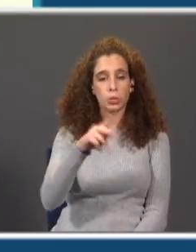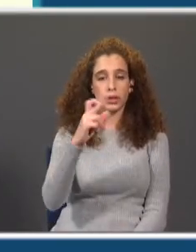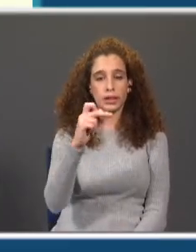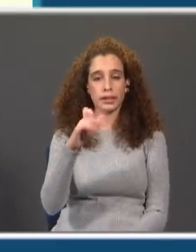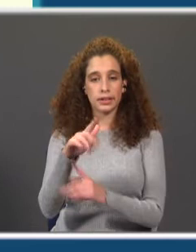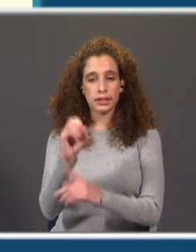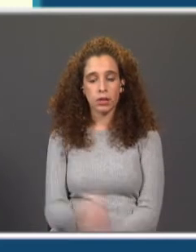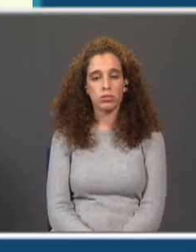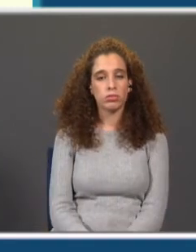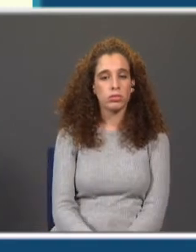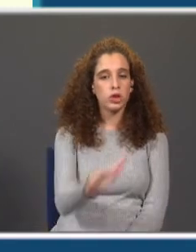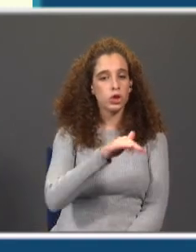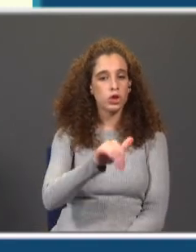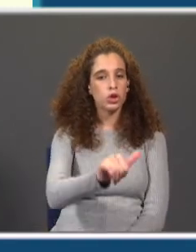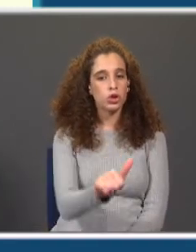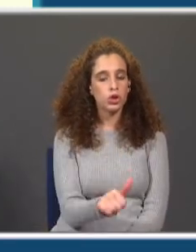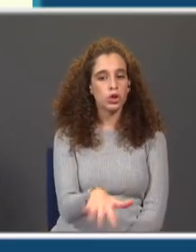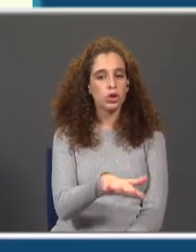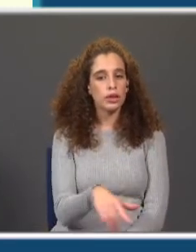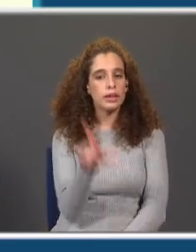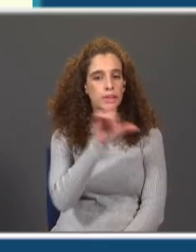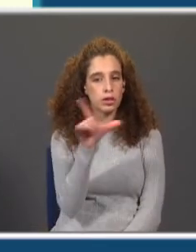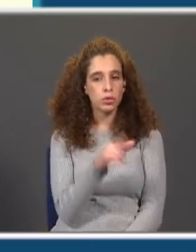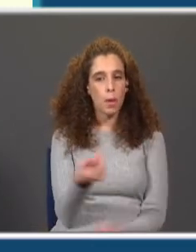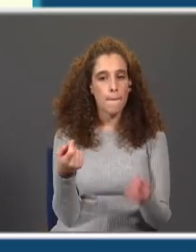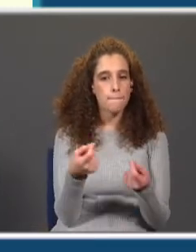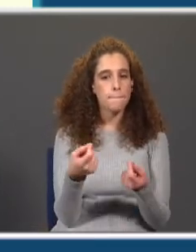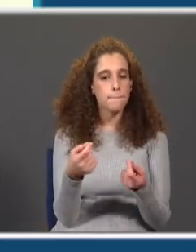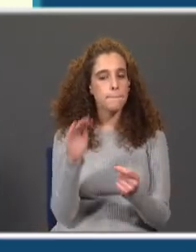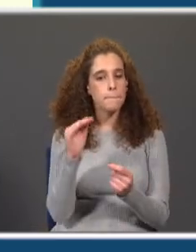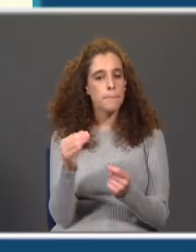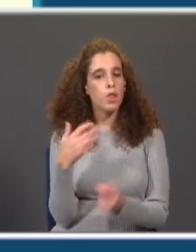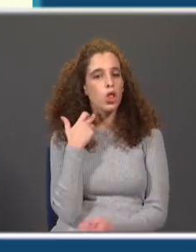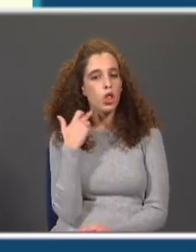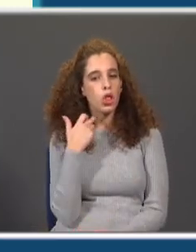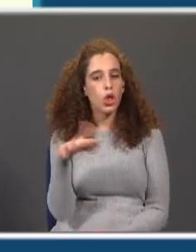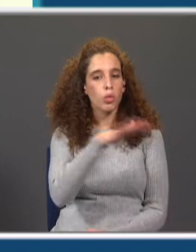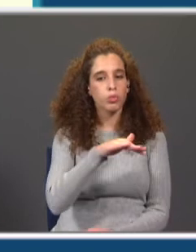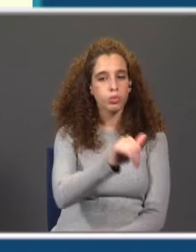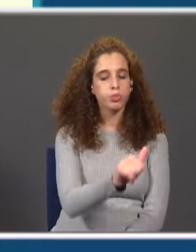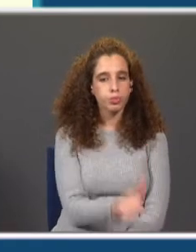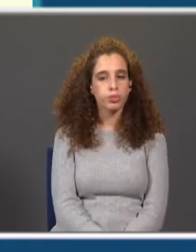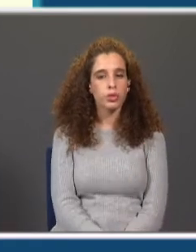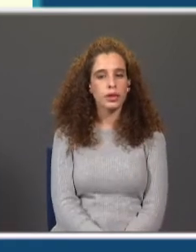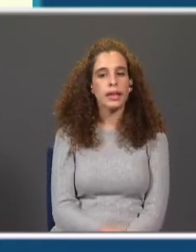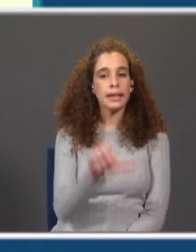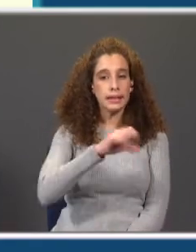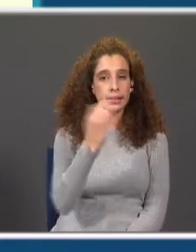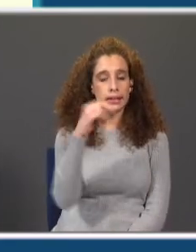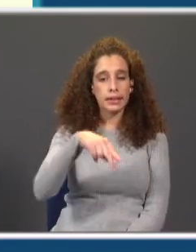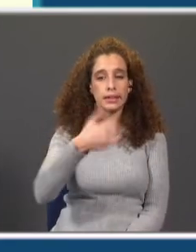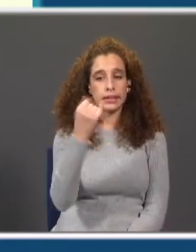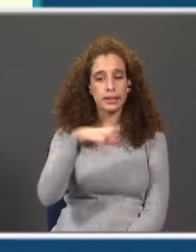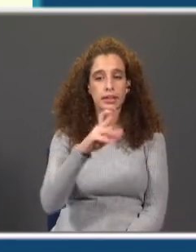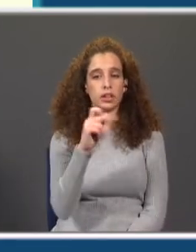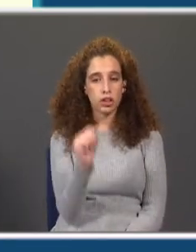arredores de Lisboa, que se assemelham a pequenas povoações rurais, uma característica reforçada pelo uso do diminutivo Quintinhas e pelo